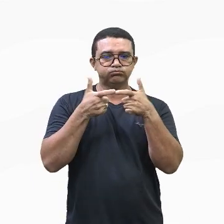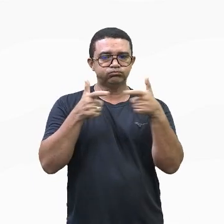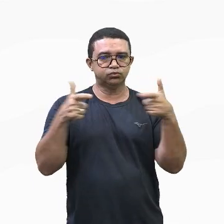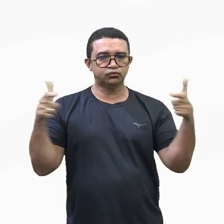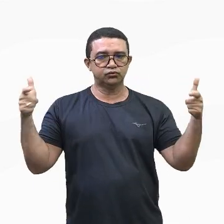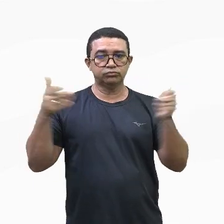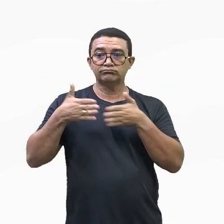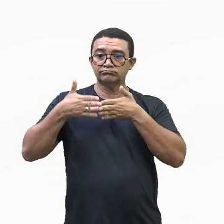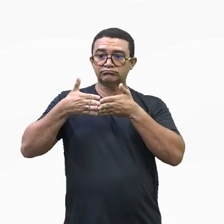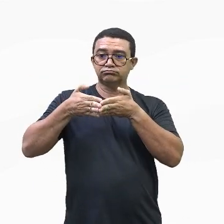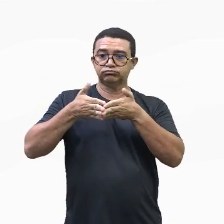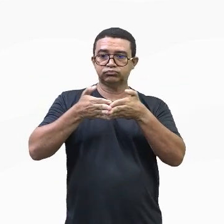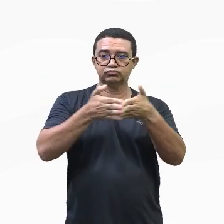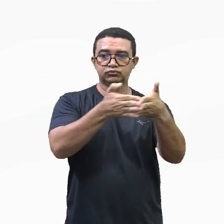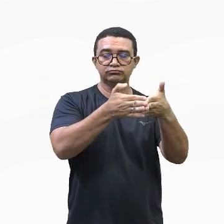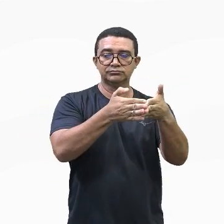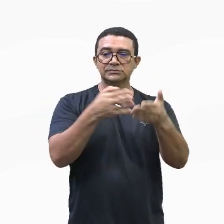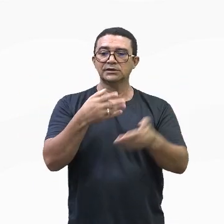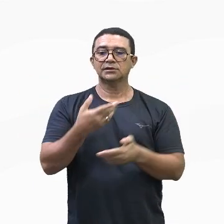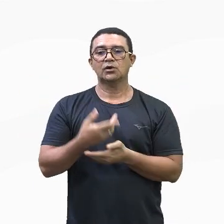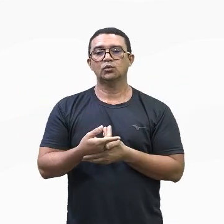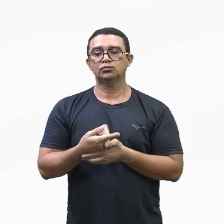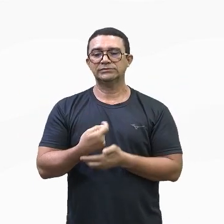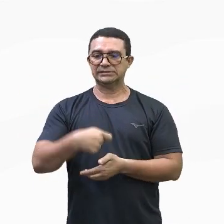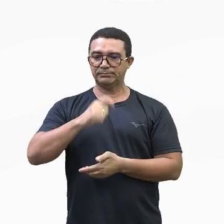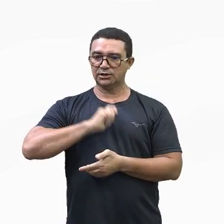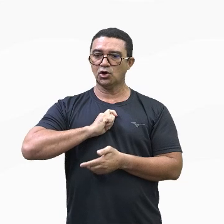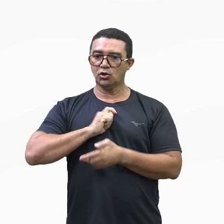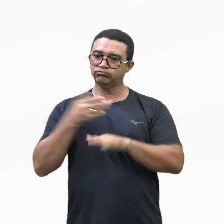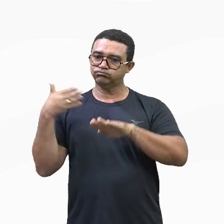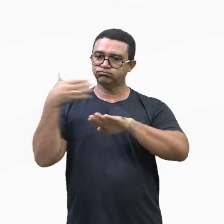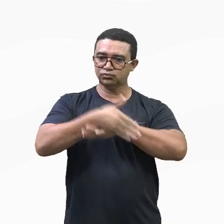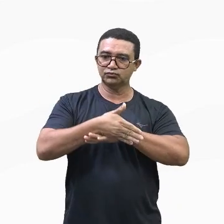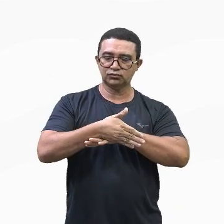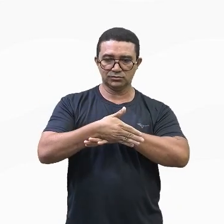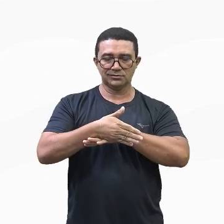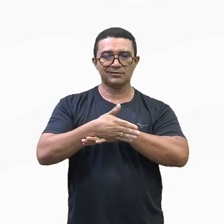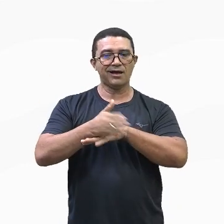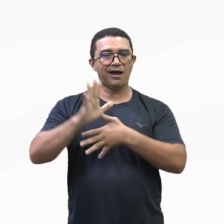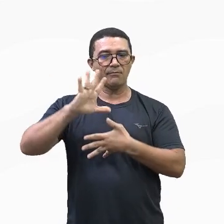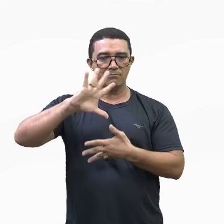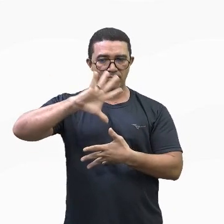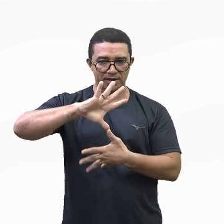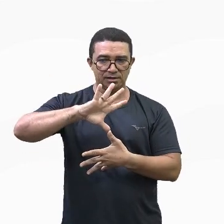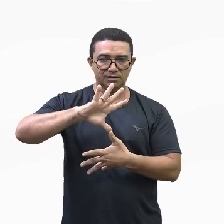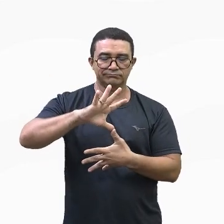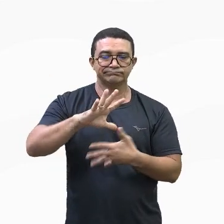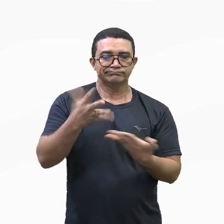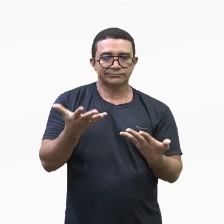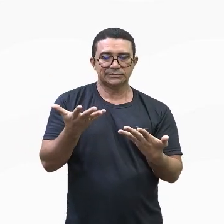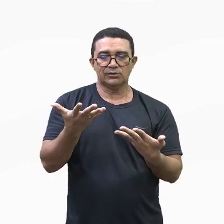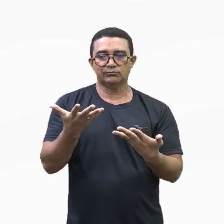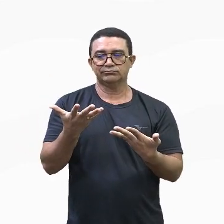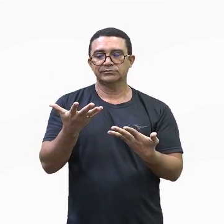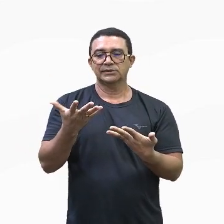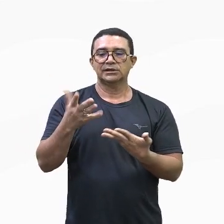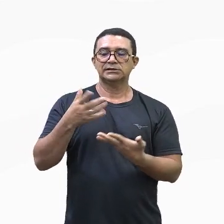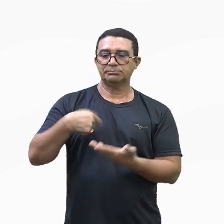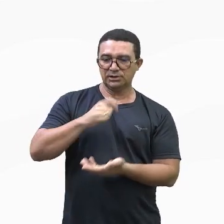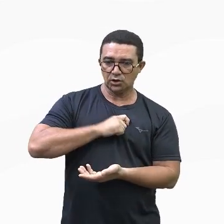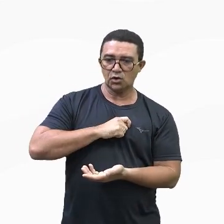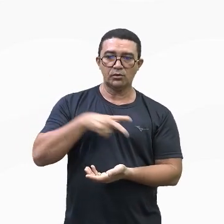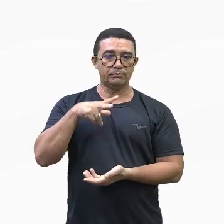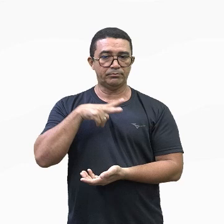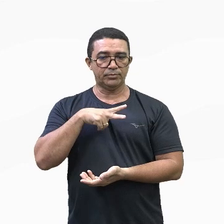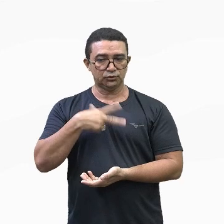os espanhóis chegaram até a América. E aqui eu gostaria de dizer espanhóis, portugueses,